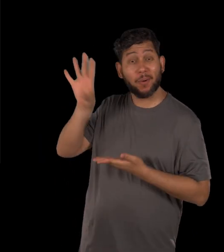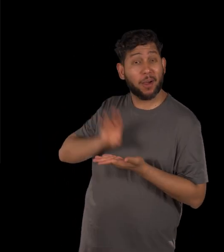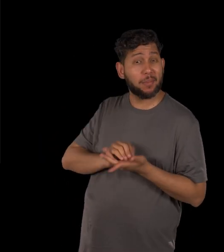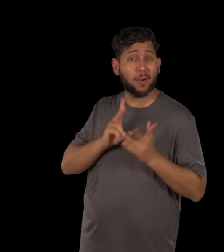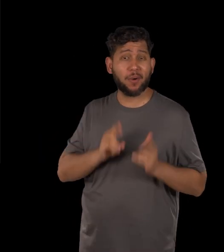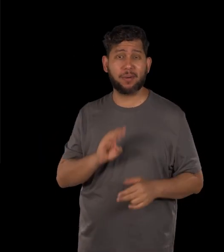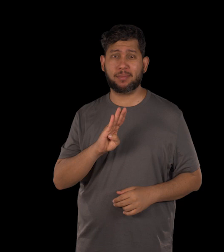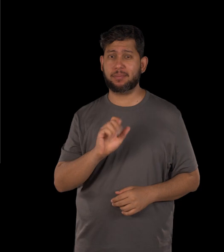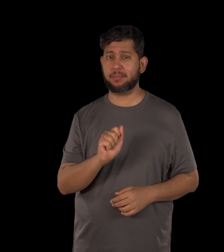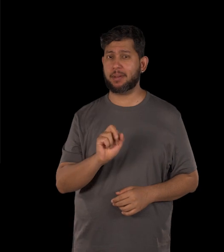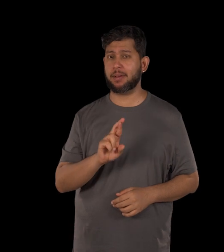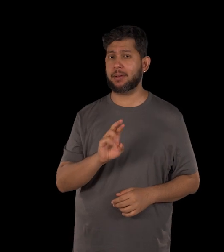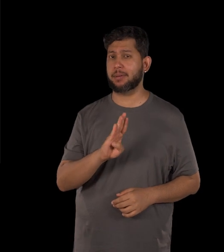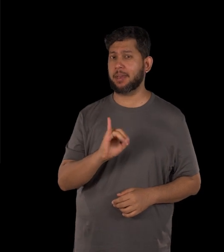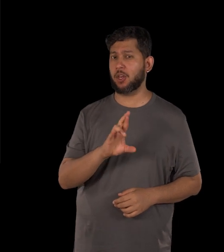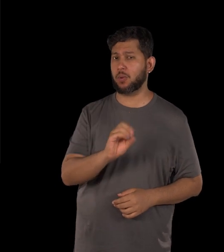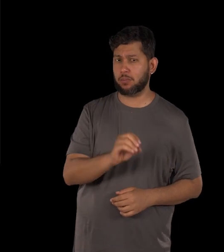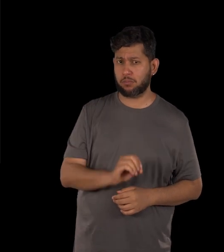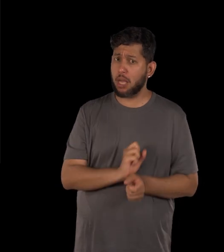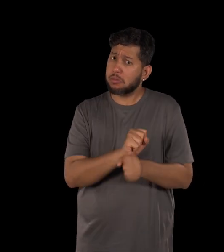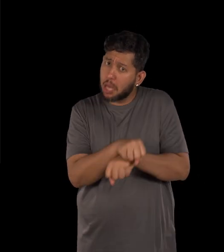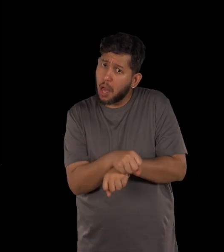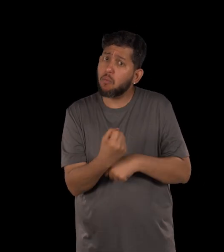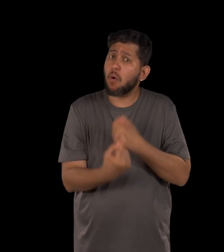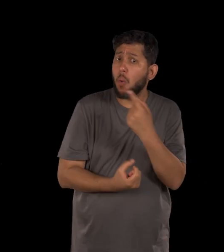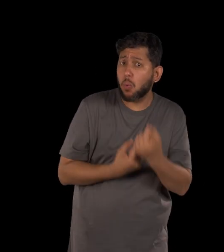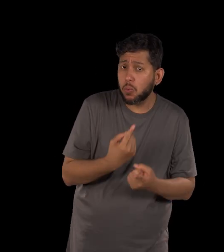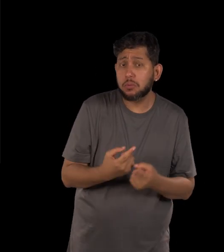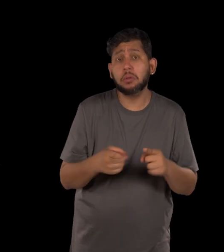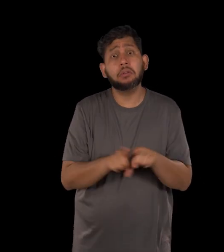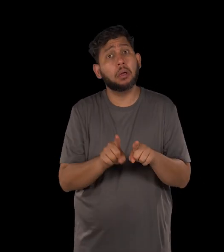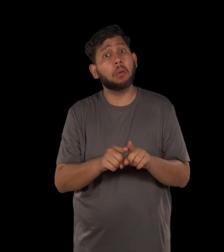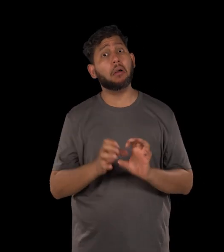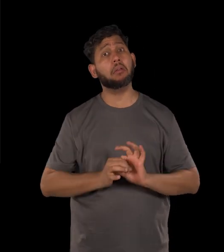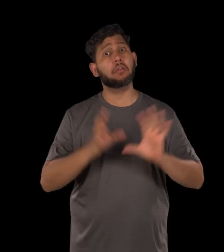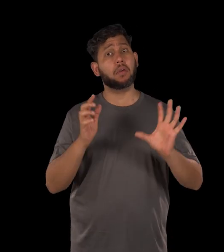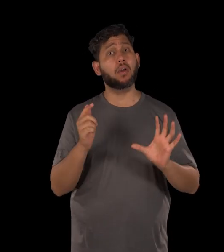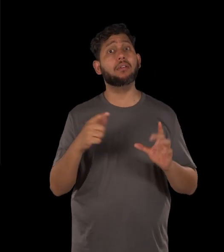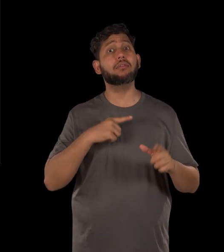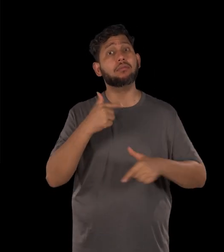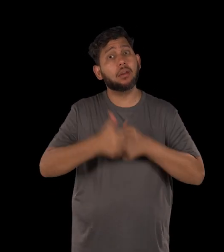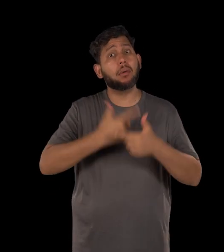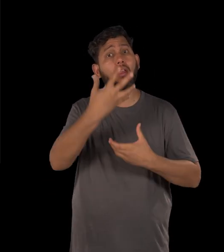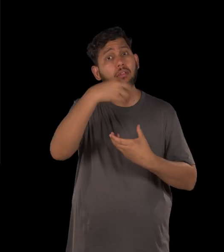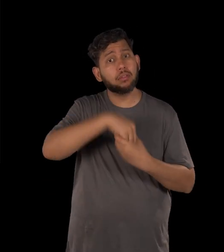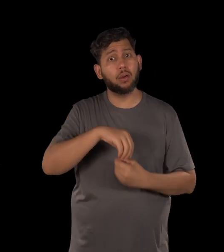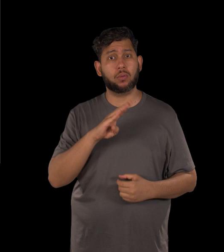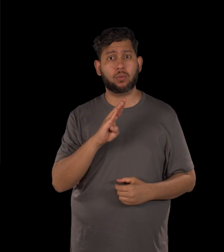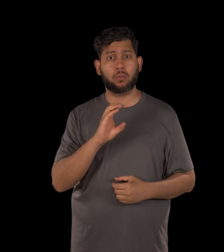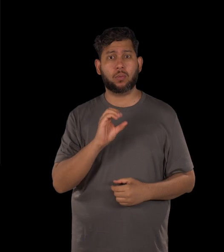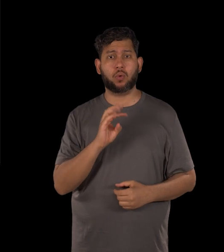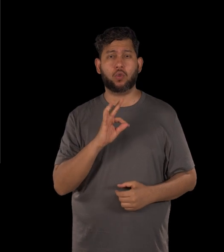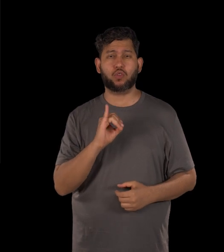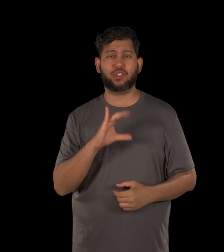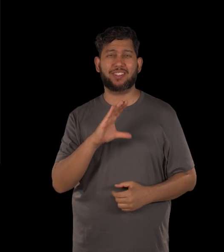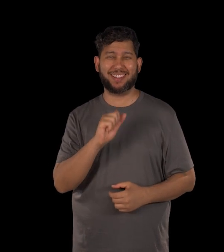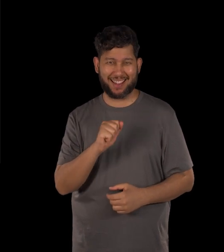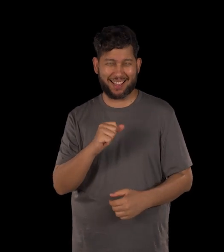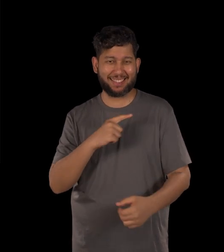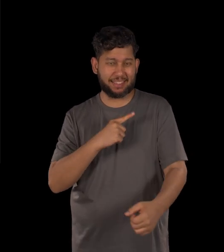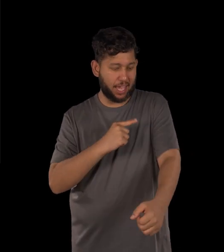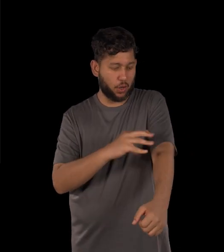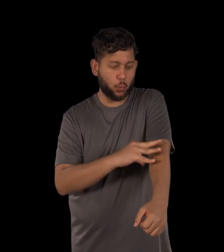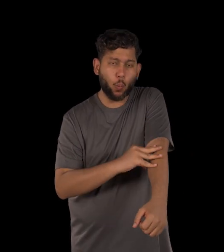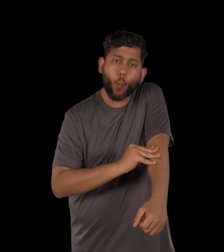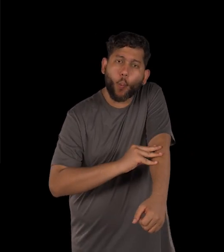E escravizados ou libertas trabalhavam também com a sua botica, formada por navalha, ventosa, sanguessugas